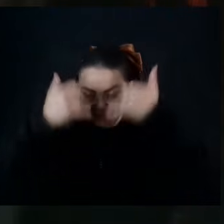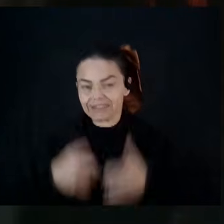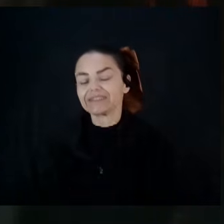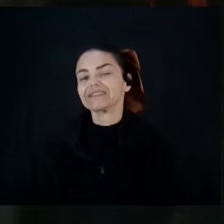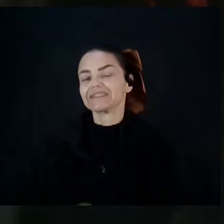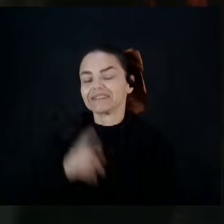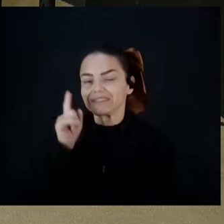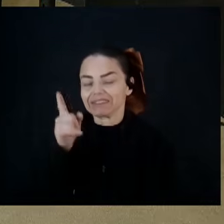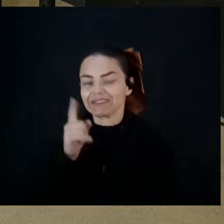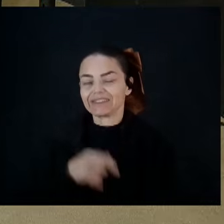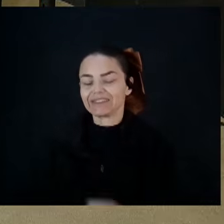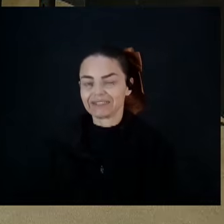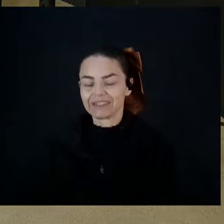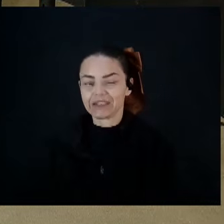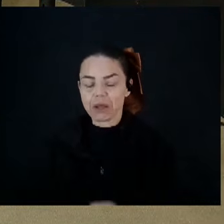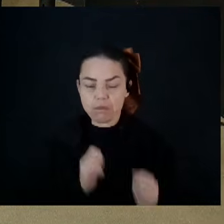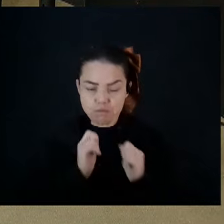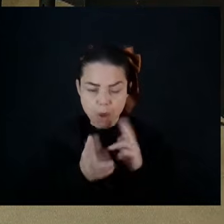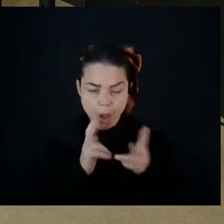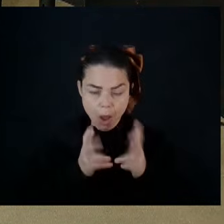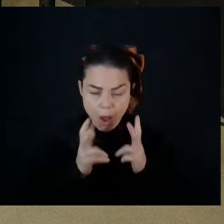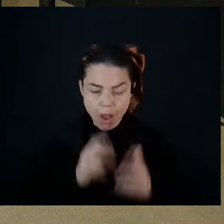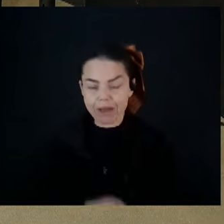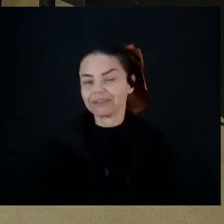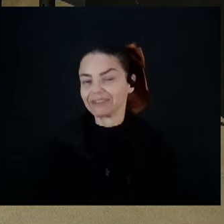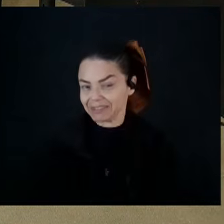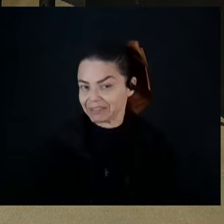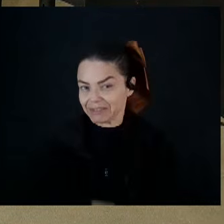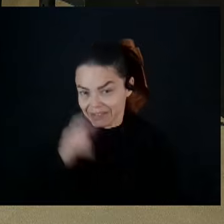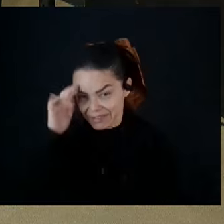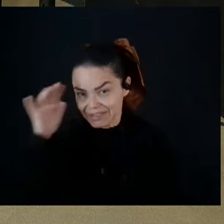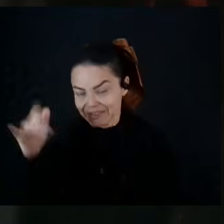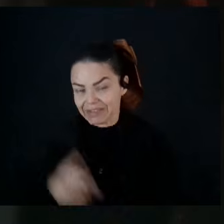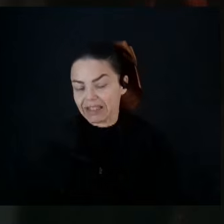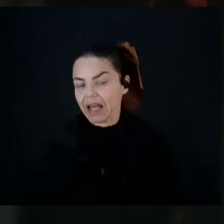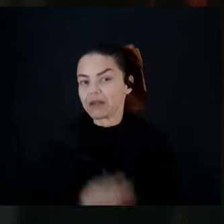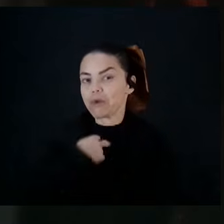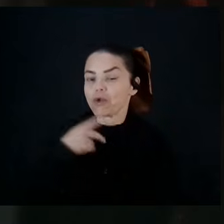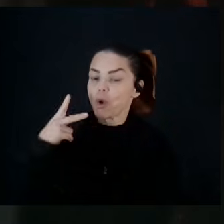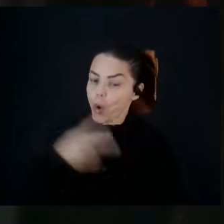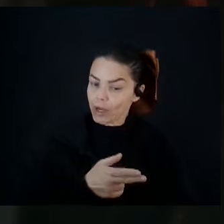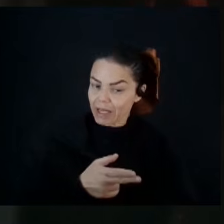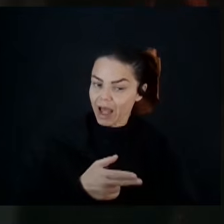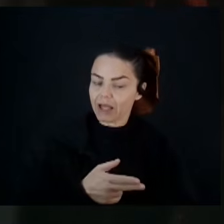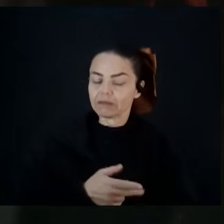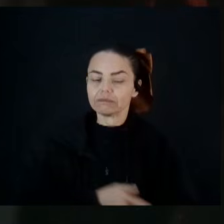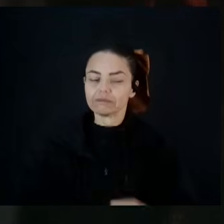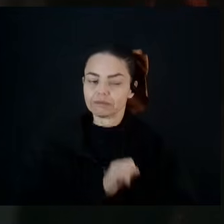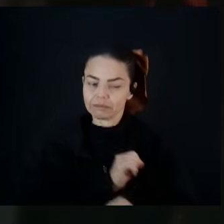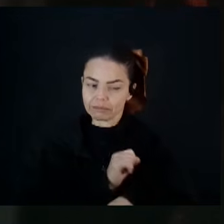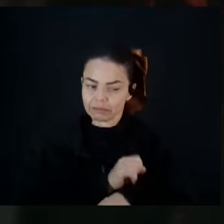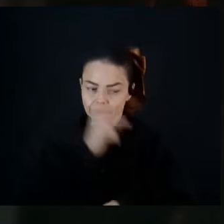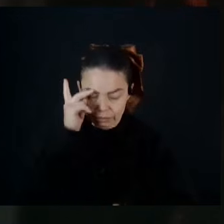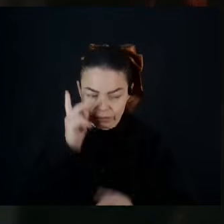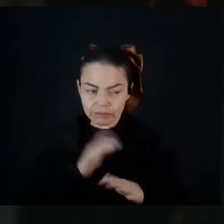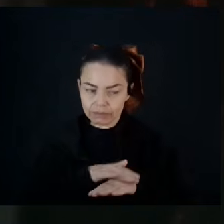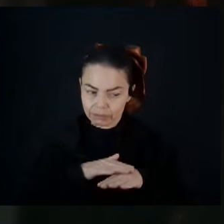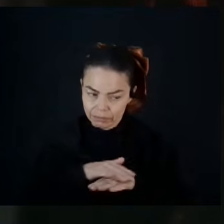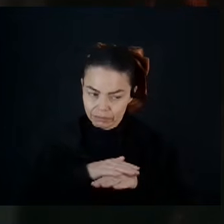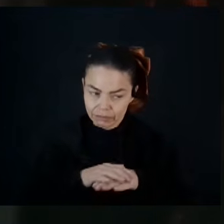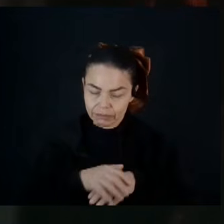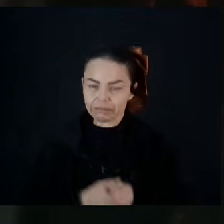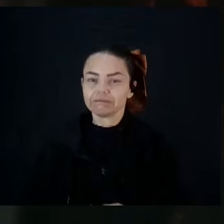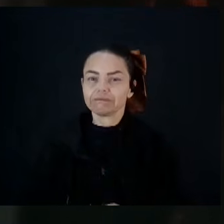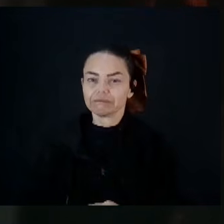de palavras acelerado, né? Aí acelera tudo mesmo, gente. Sim, Olha sim. só, que